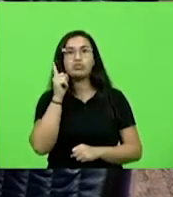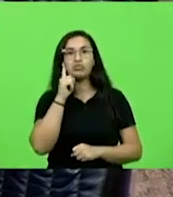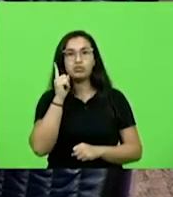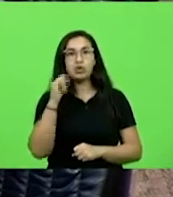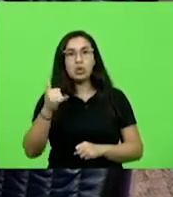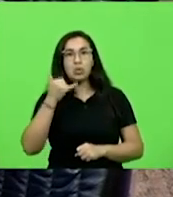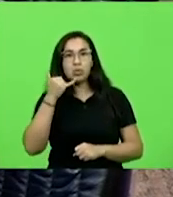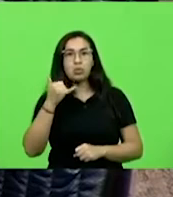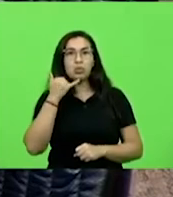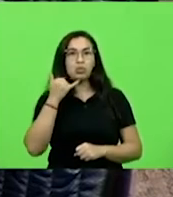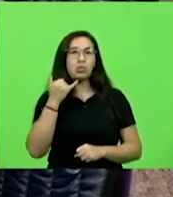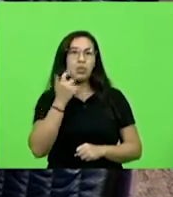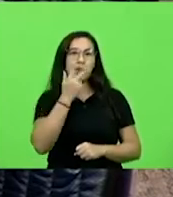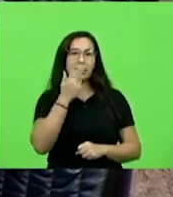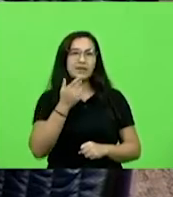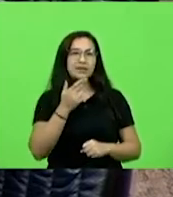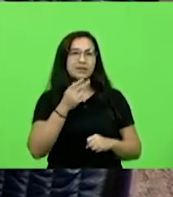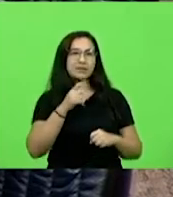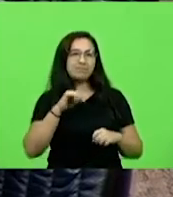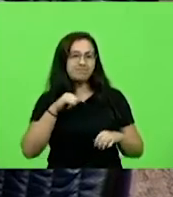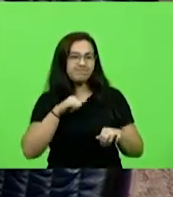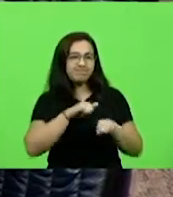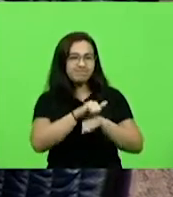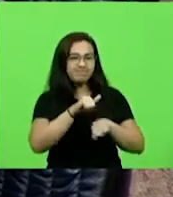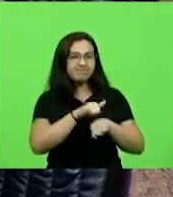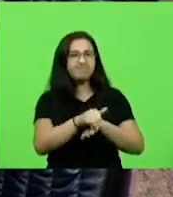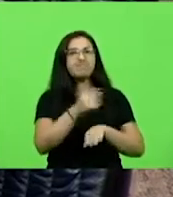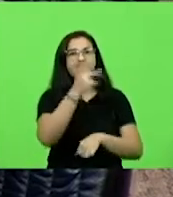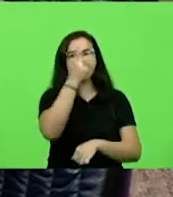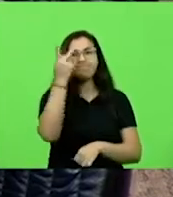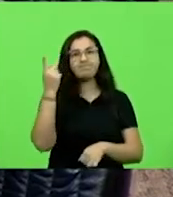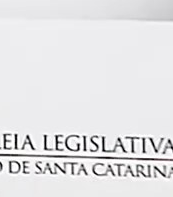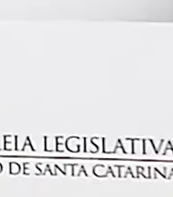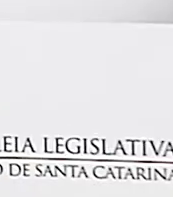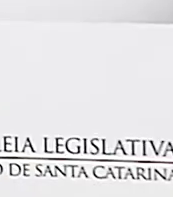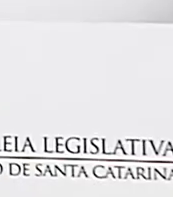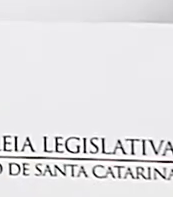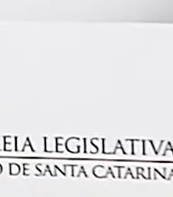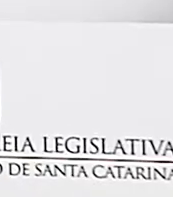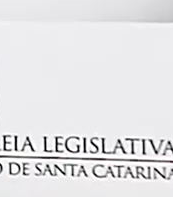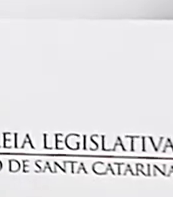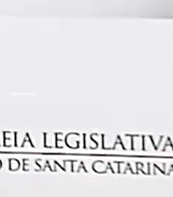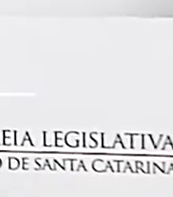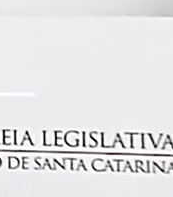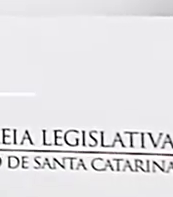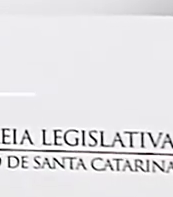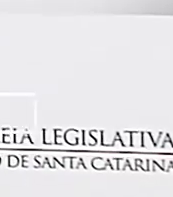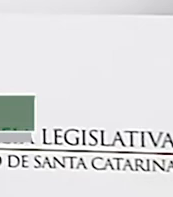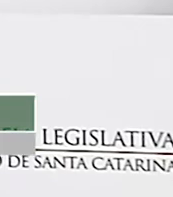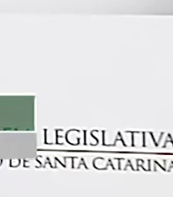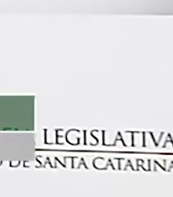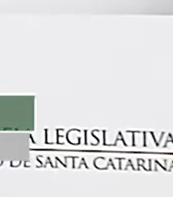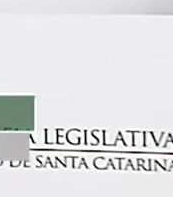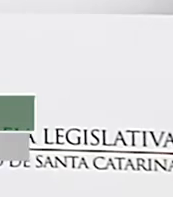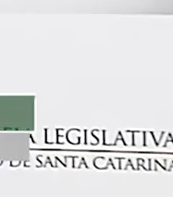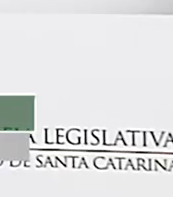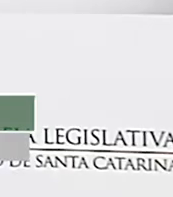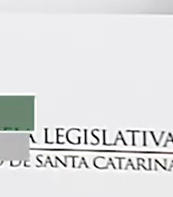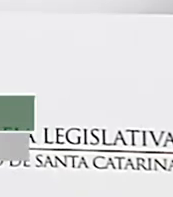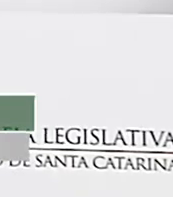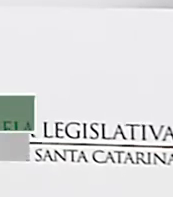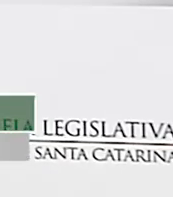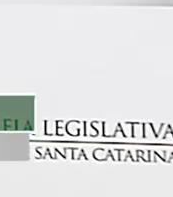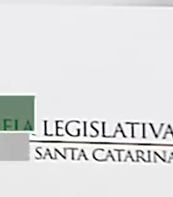da covid-19 em função das medidas de distanciamento social então a intenção de esse projeto ele